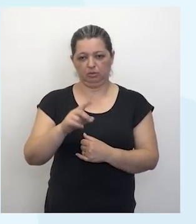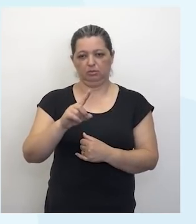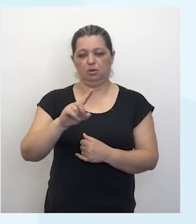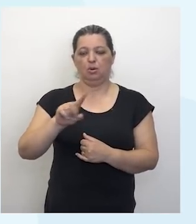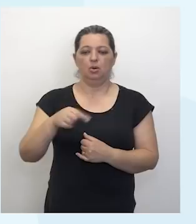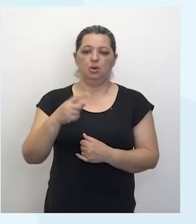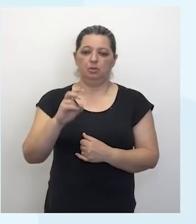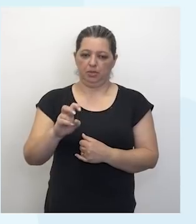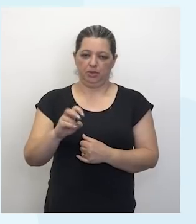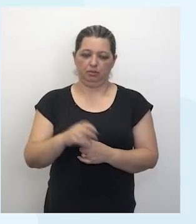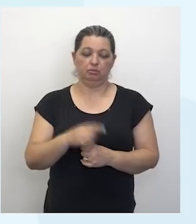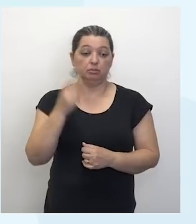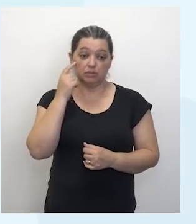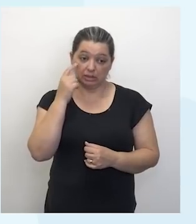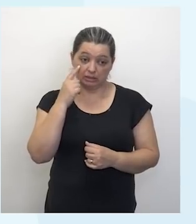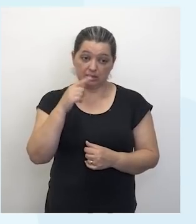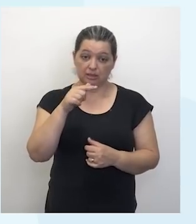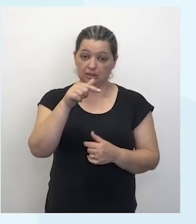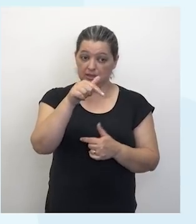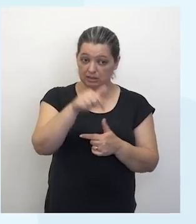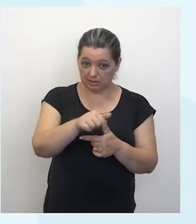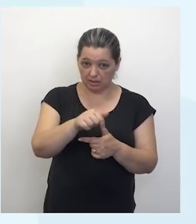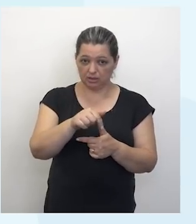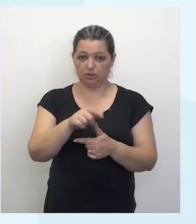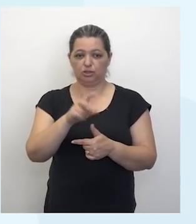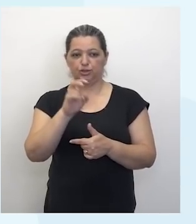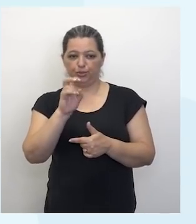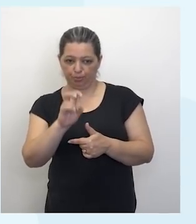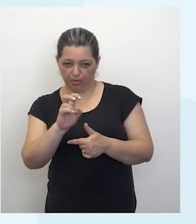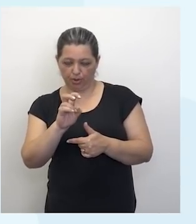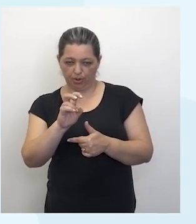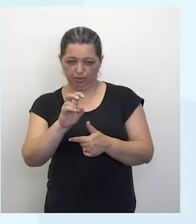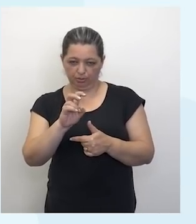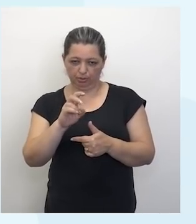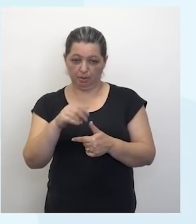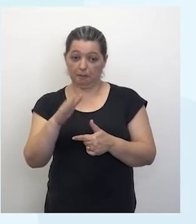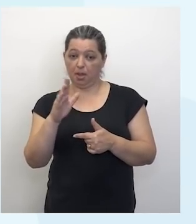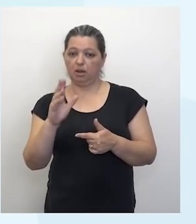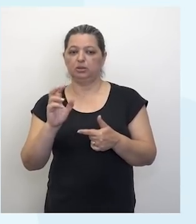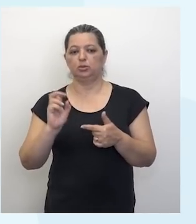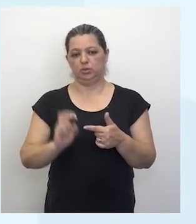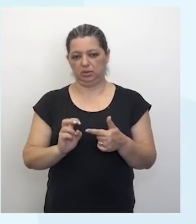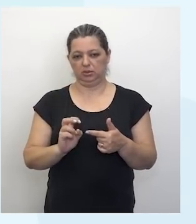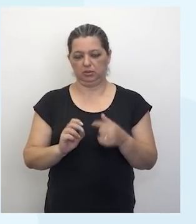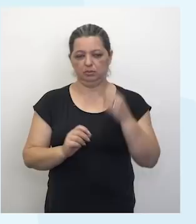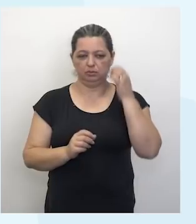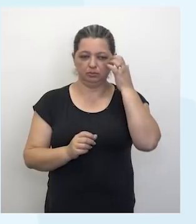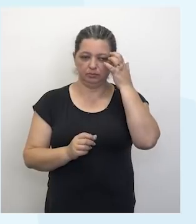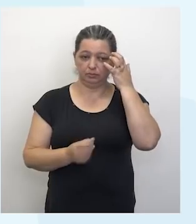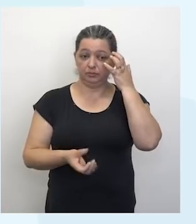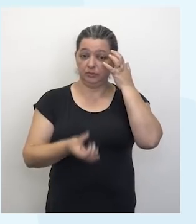que o 7,5 é uma vez e meia maior que o 5, né? O 6 é uma